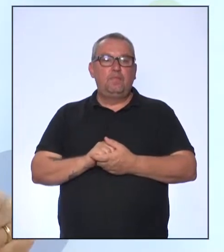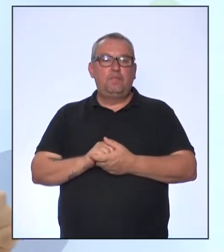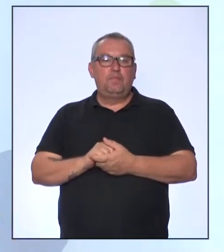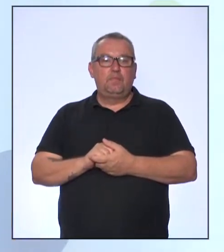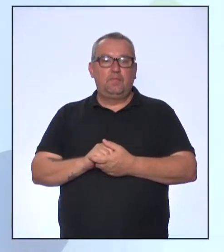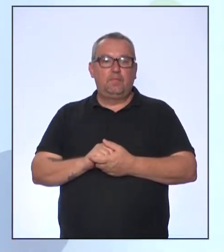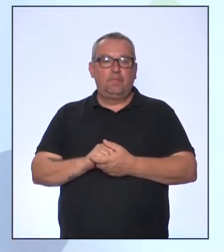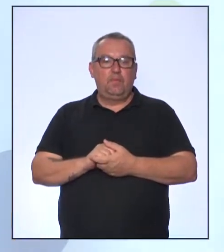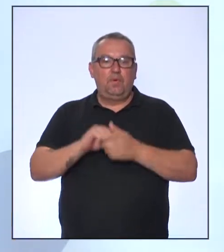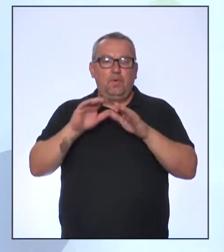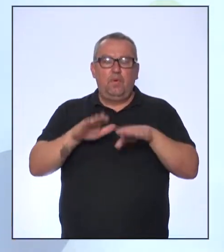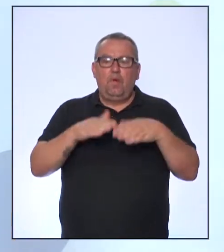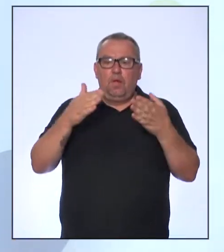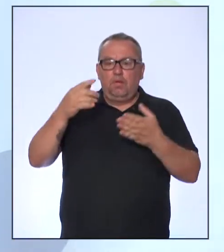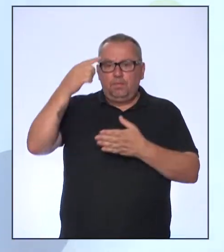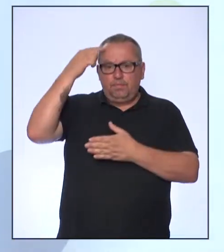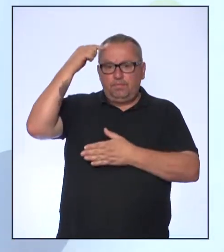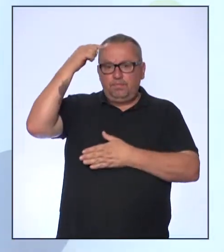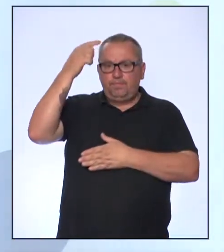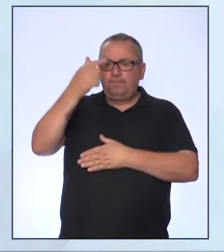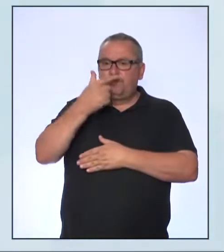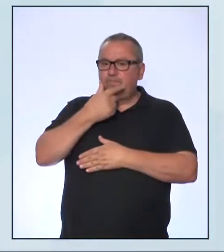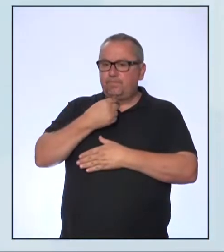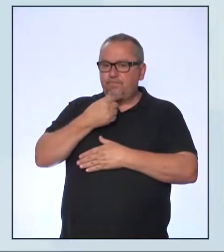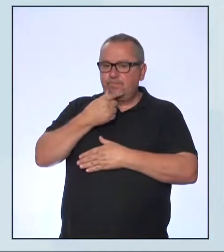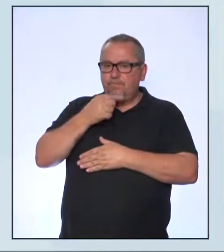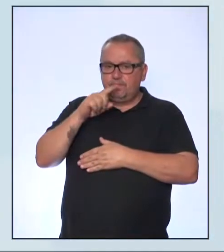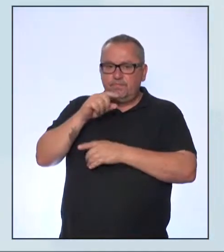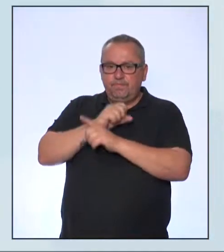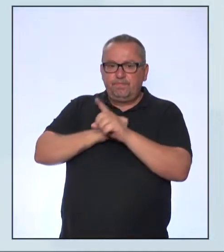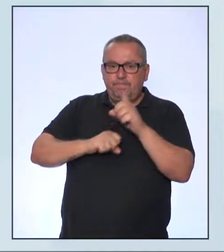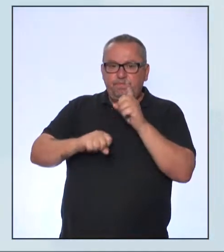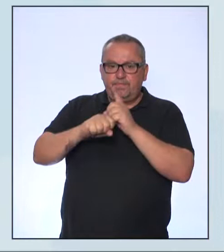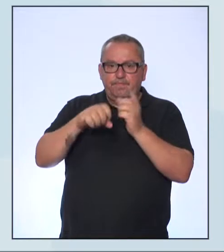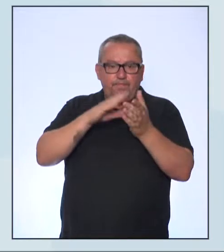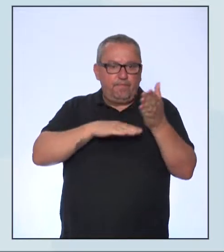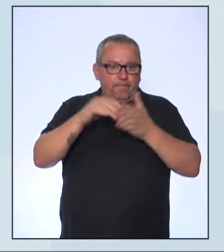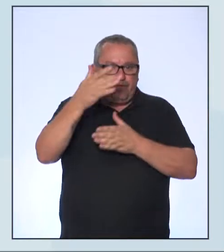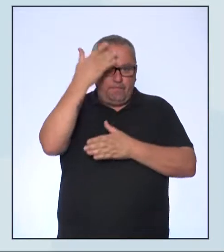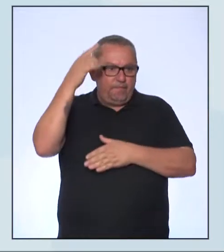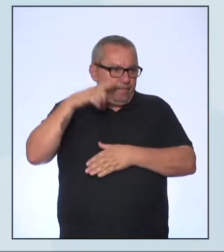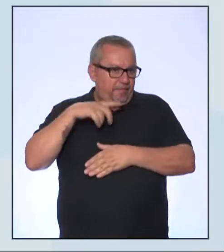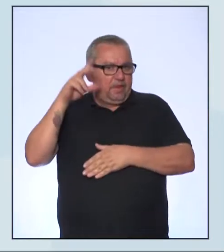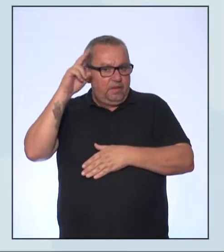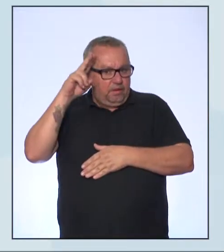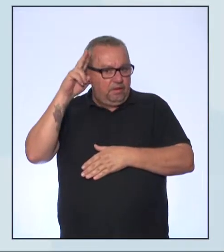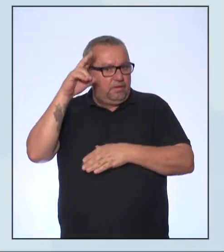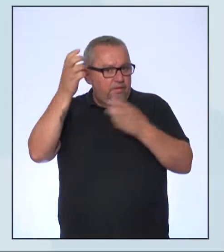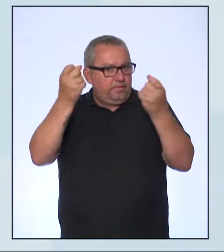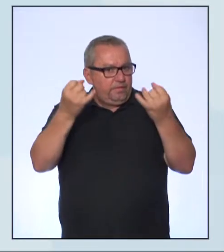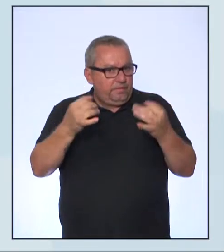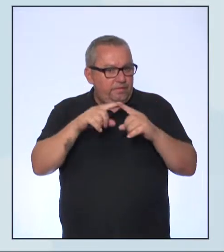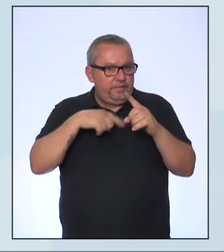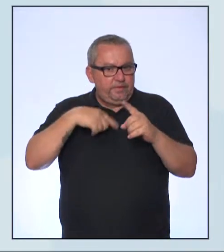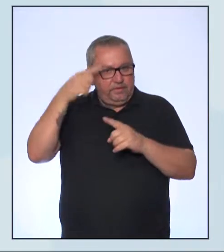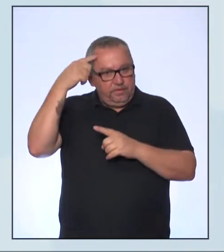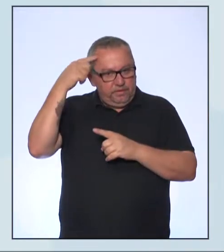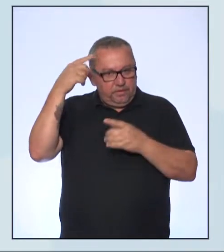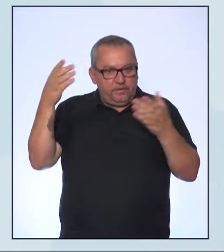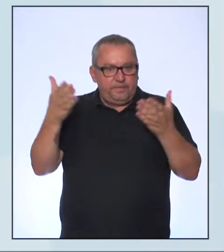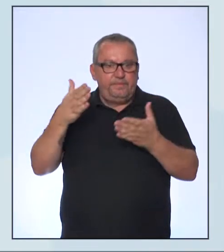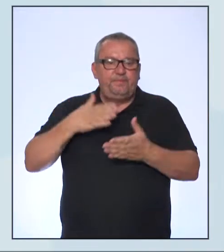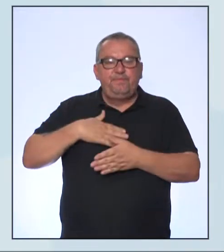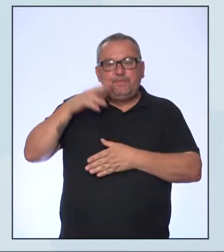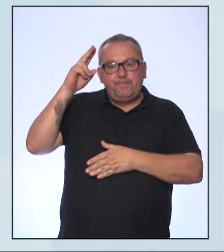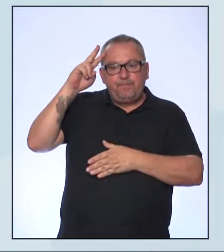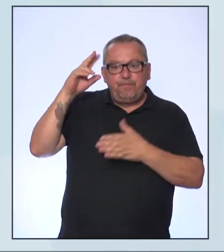Quando a gente pensa no homem, o homem é um ser social. Todo mundo tem uma história para contar. Se eu for pensar assim na nossa história, hoje eu